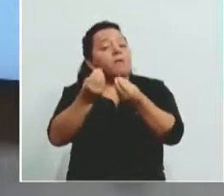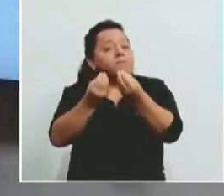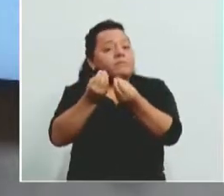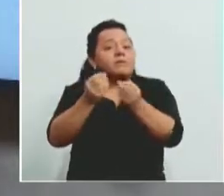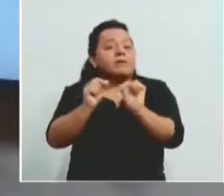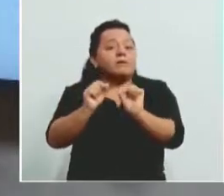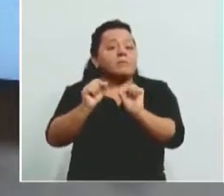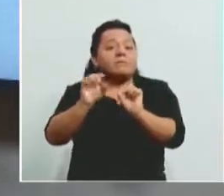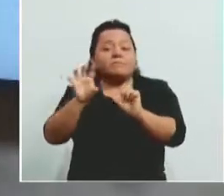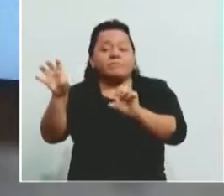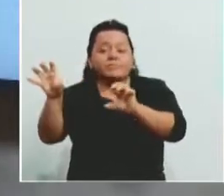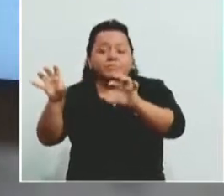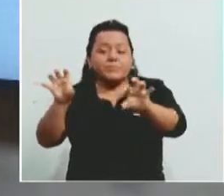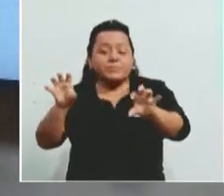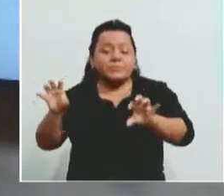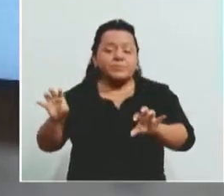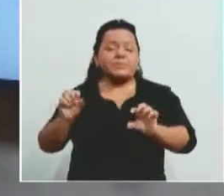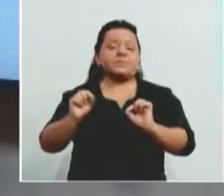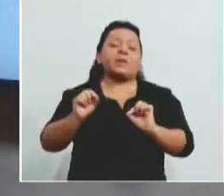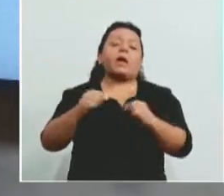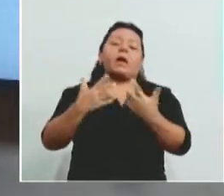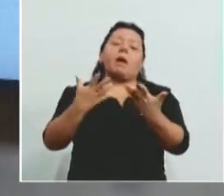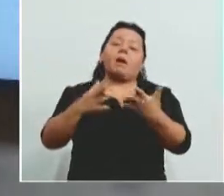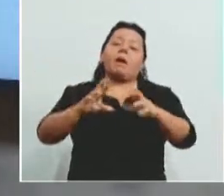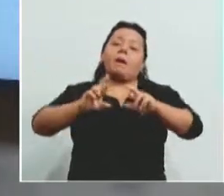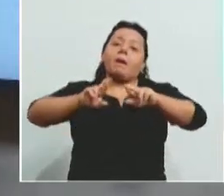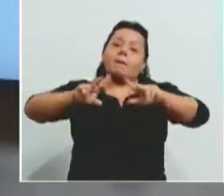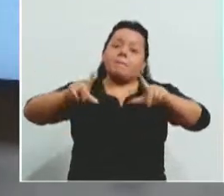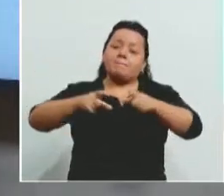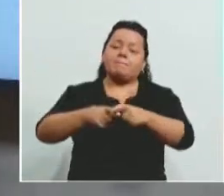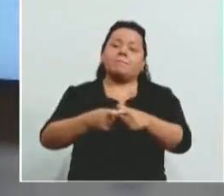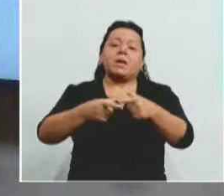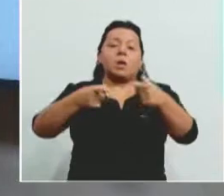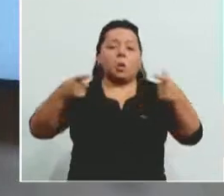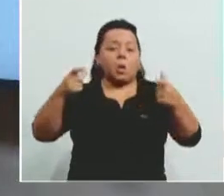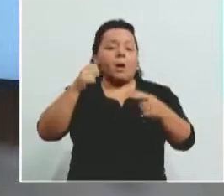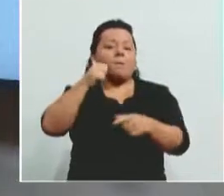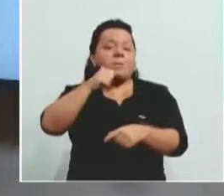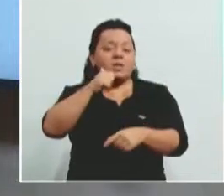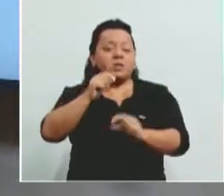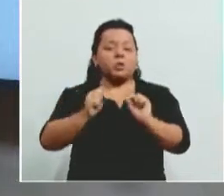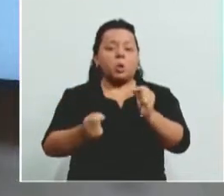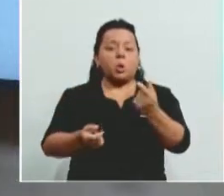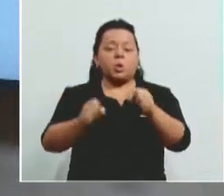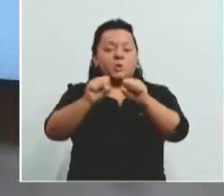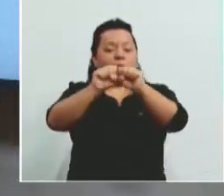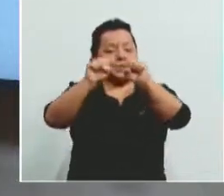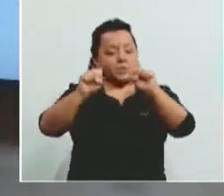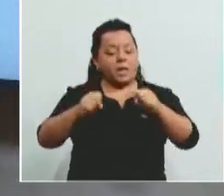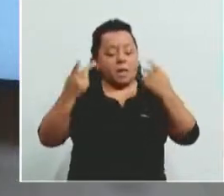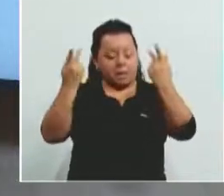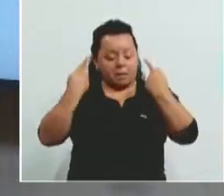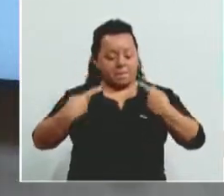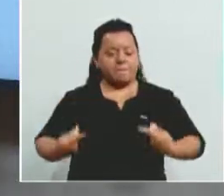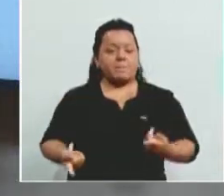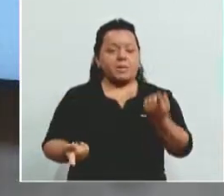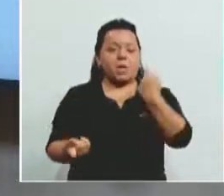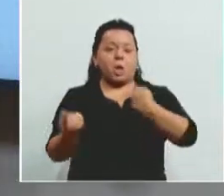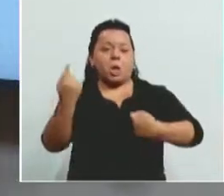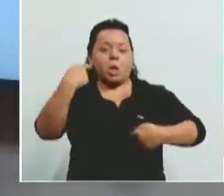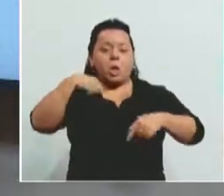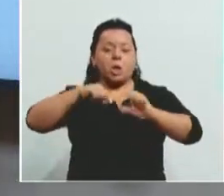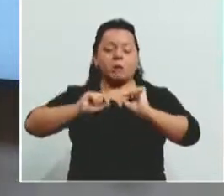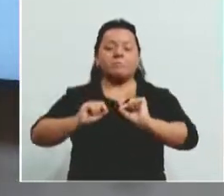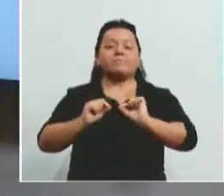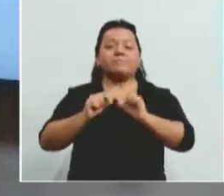outros focos. Na maioria das mulheres, o nosso sistema imune, quando reconhece essas células fora do local, não deixa elas se